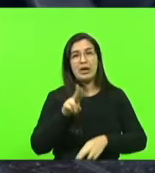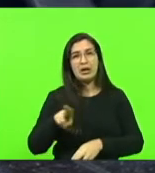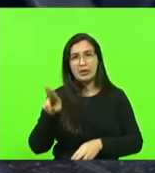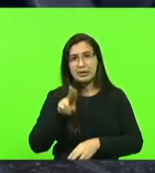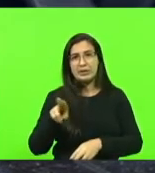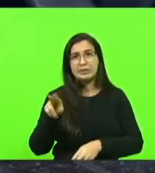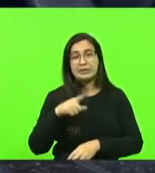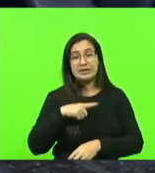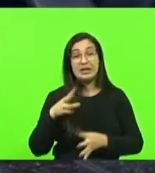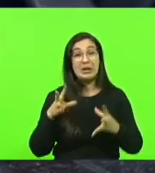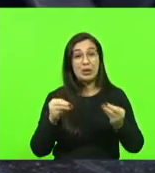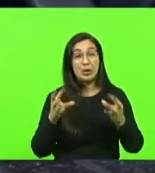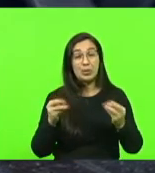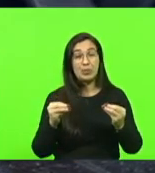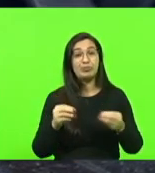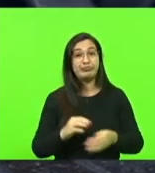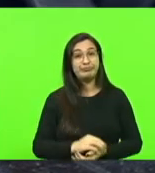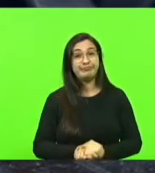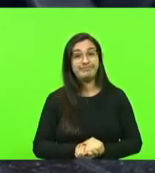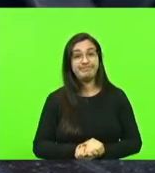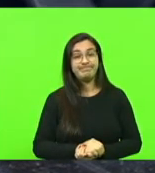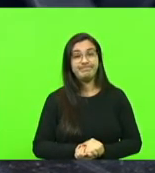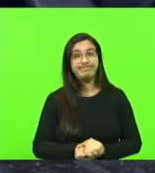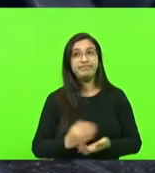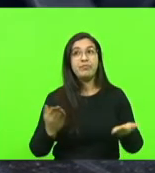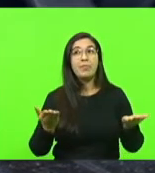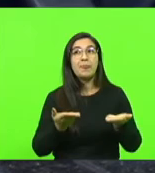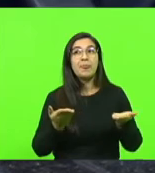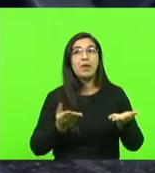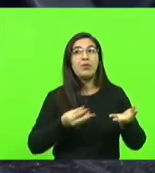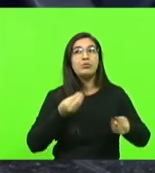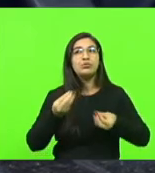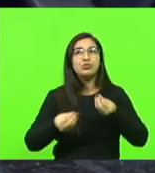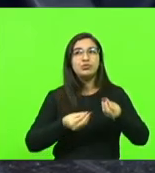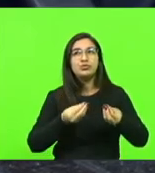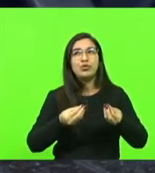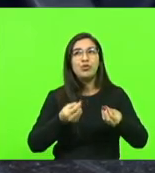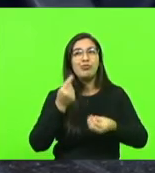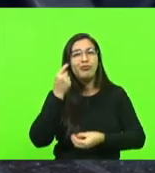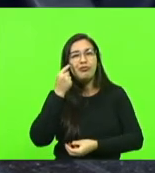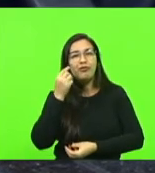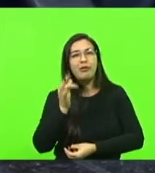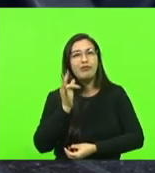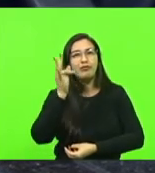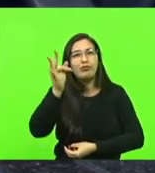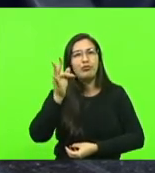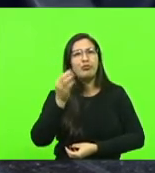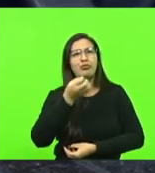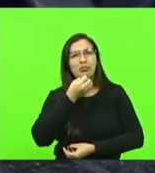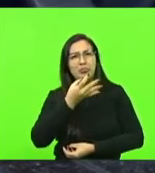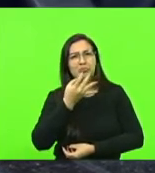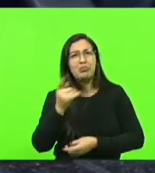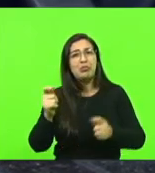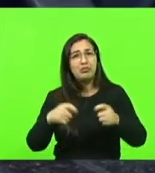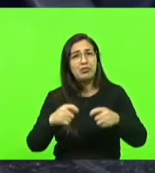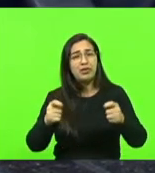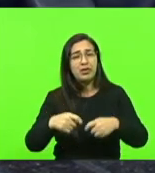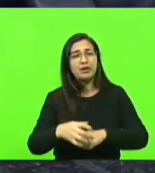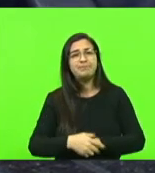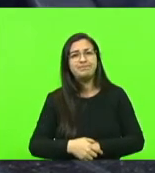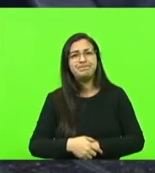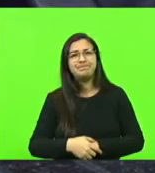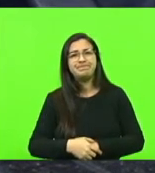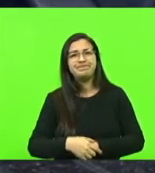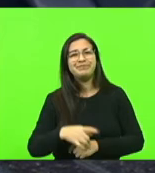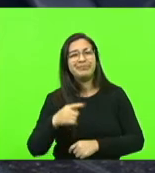se vê hoje, né, com um futuro promissor pela frente. Então, são essas as